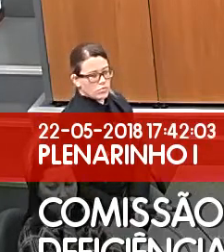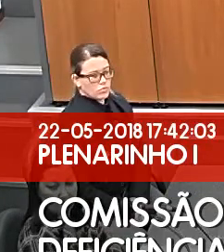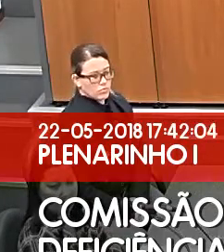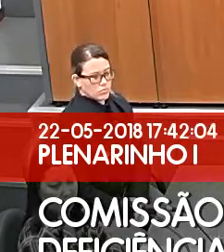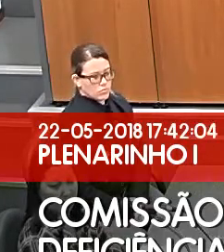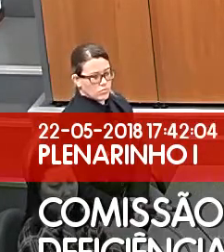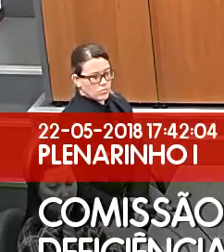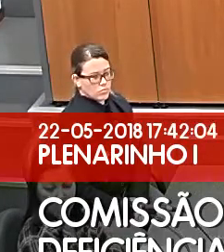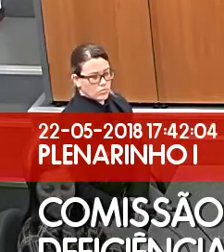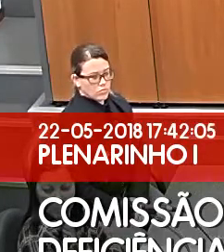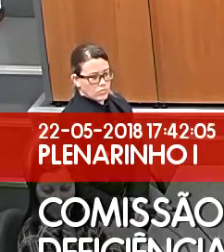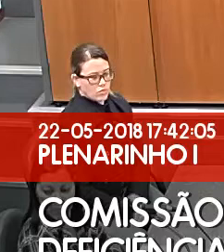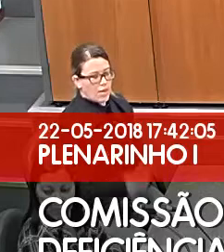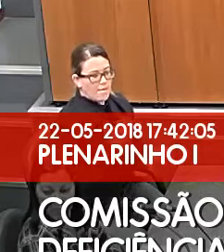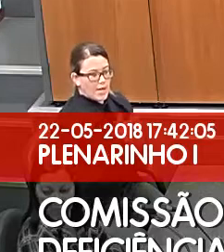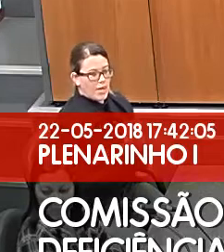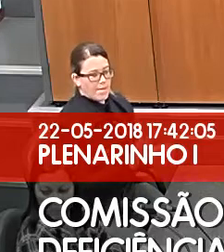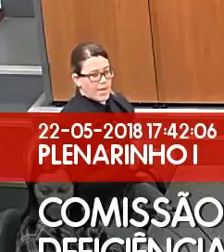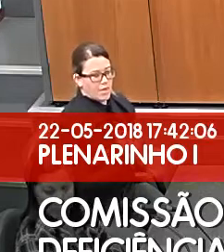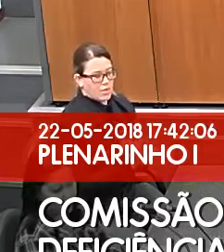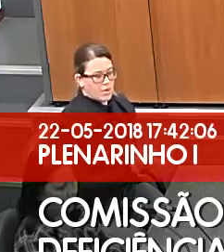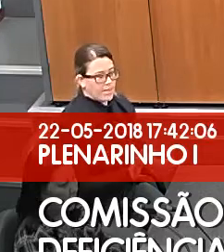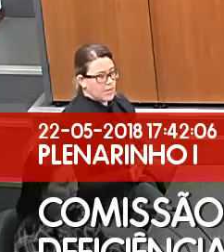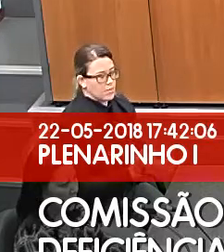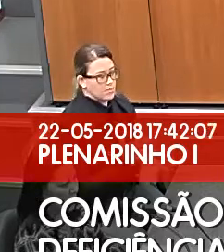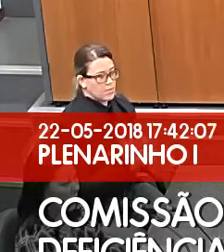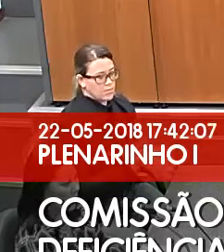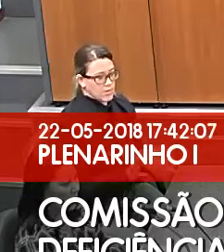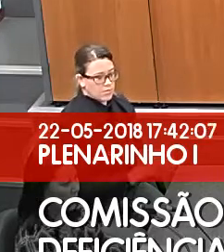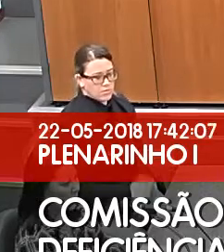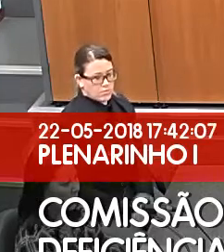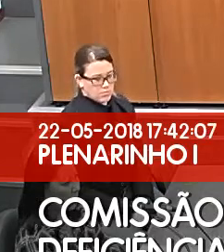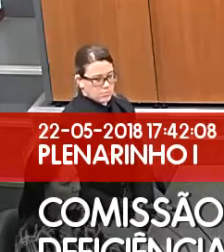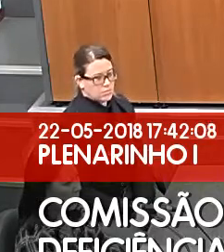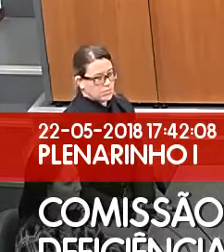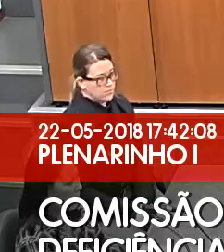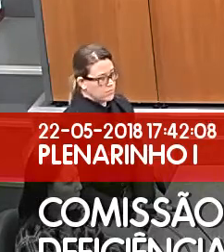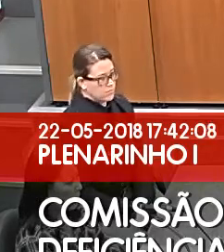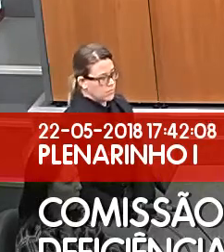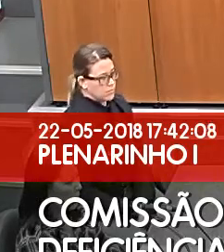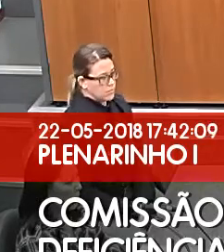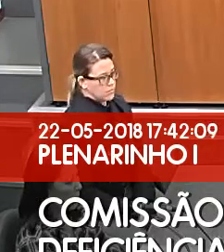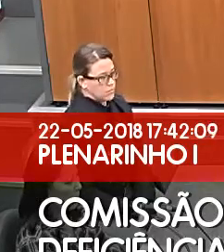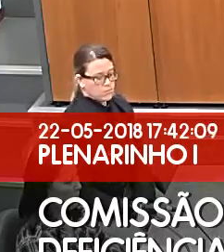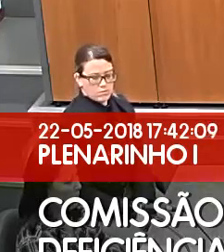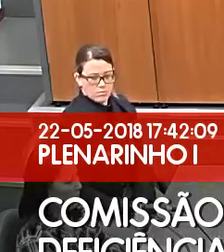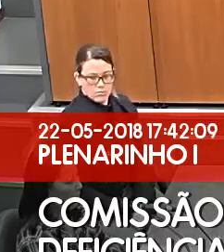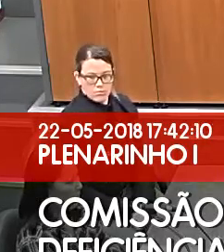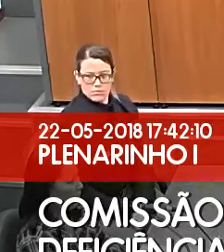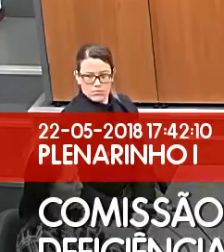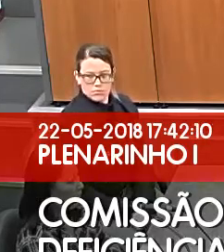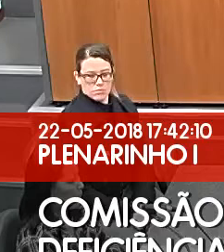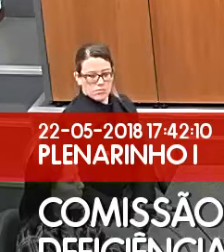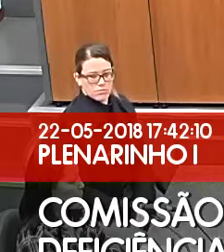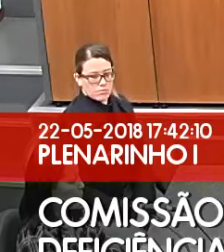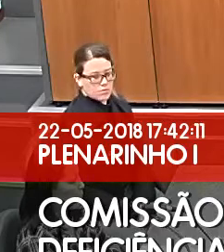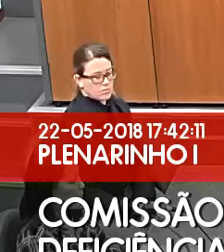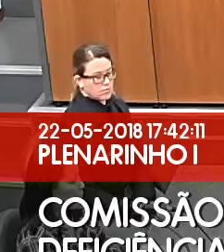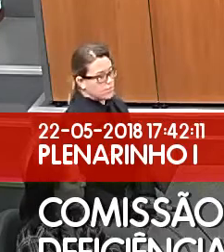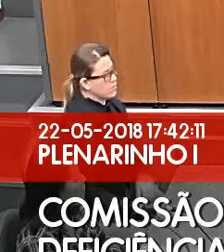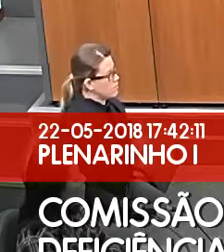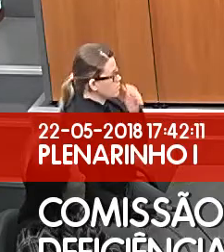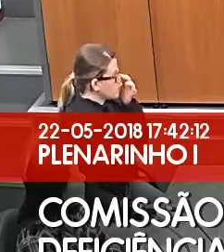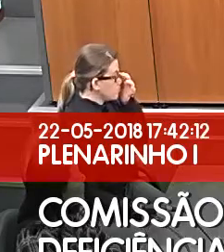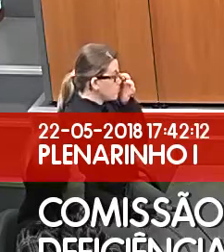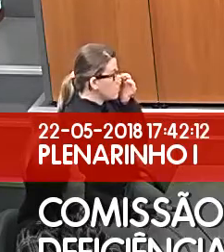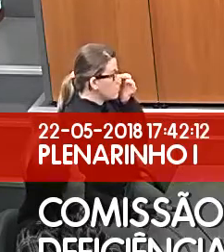para encerrar. Se alguém daqui. Tudo tranquilo? Tá bom, então. Então, para as considerações finais, agora